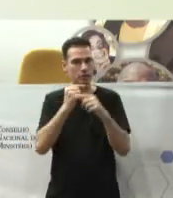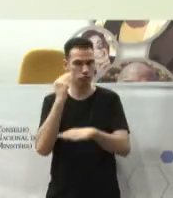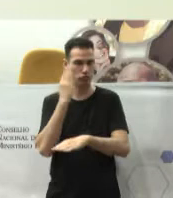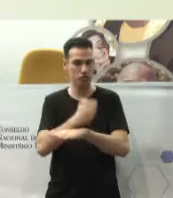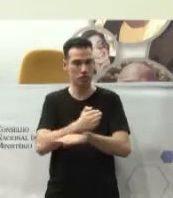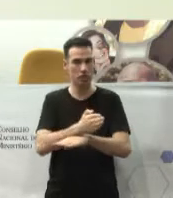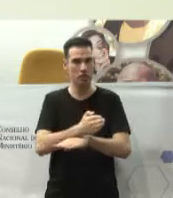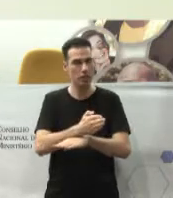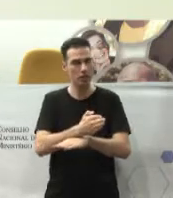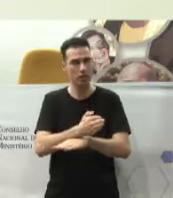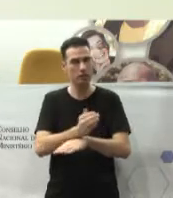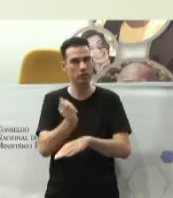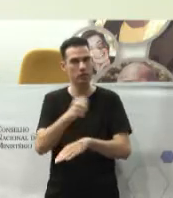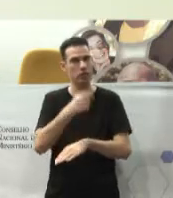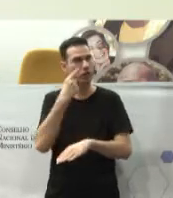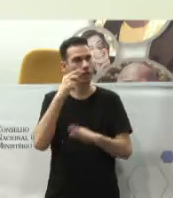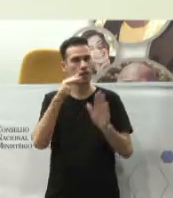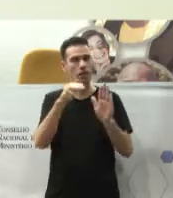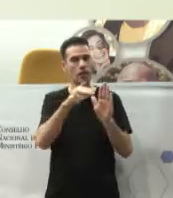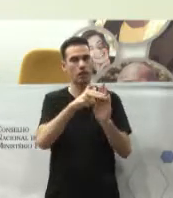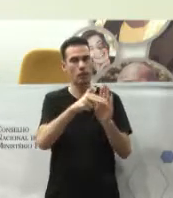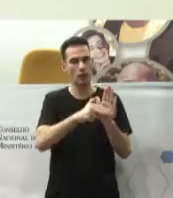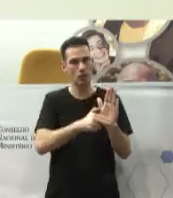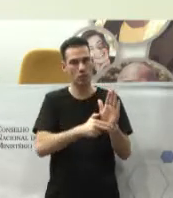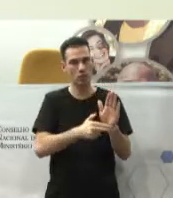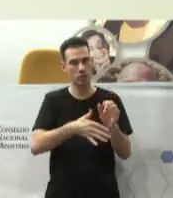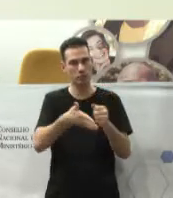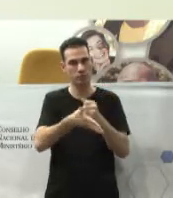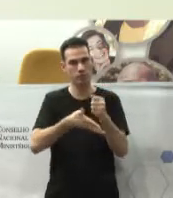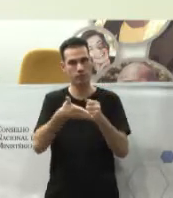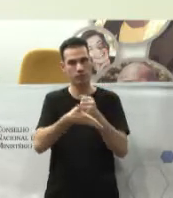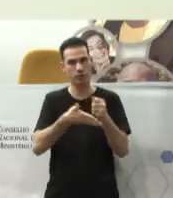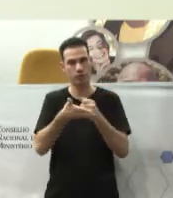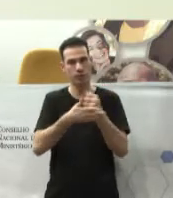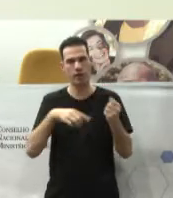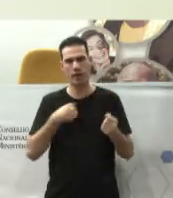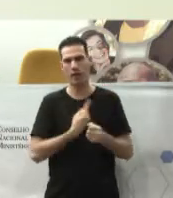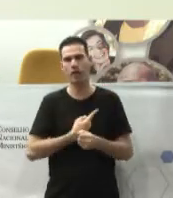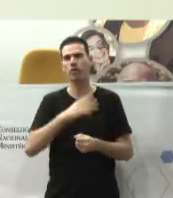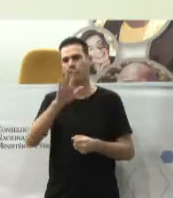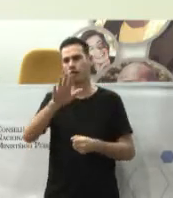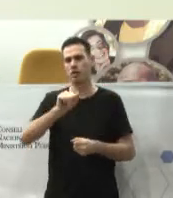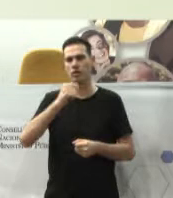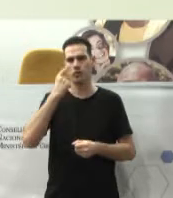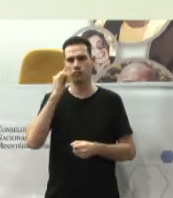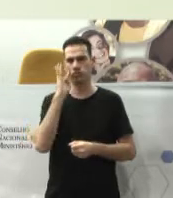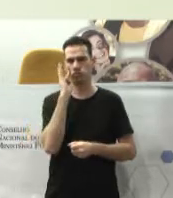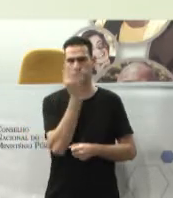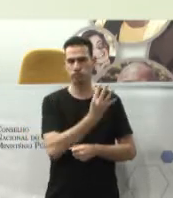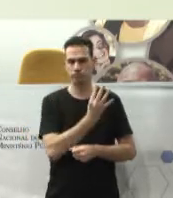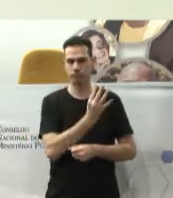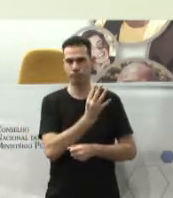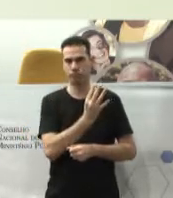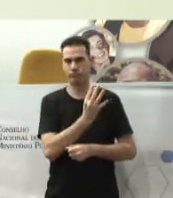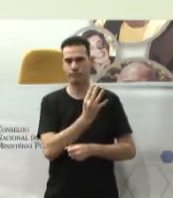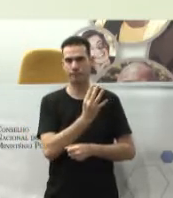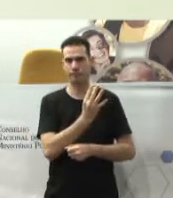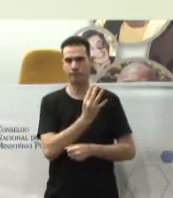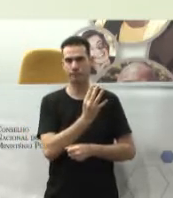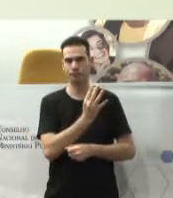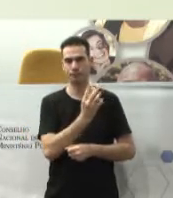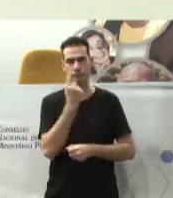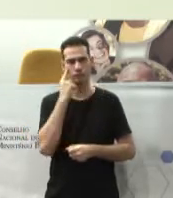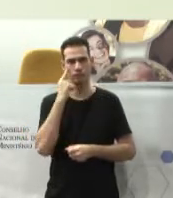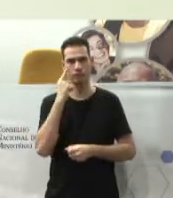inclusive, em relação às normas fundamentais. E aí eu chamo a atenção a vocês da boa-fé e